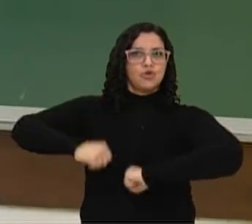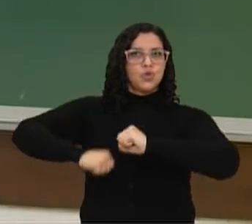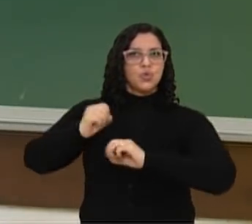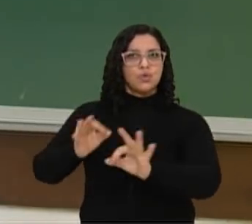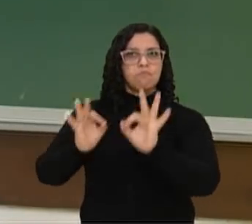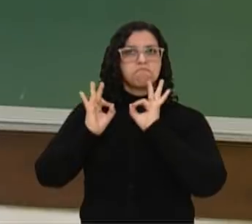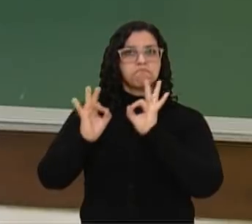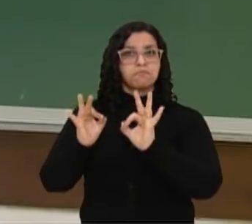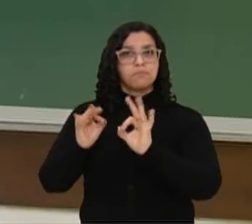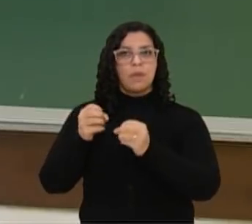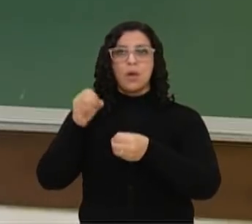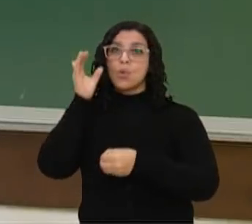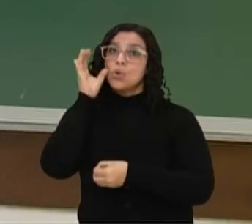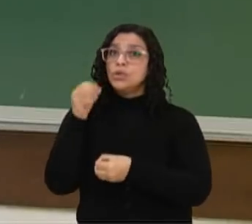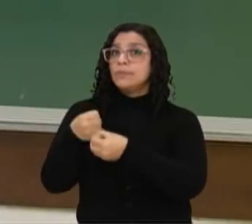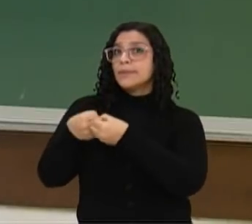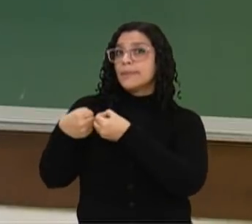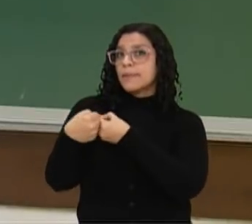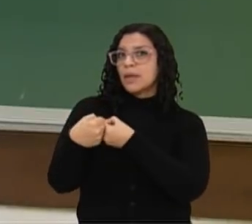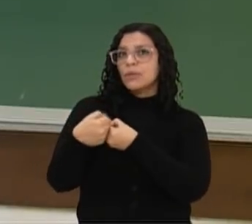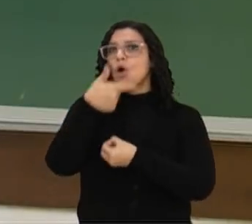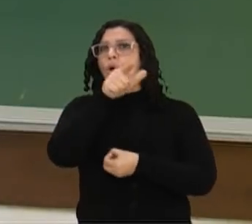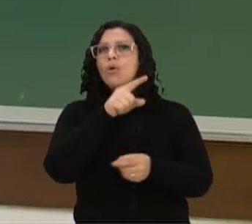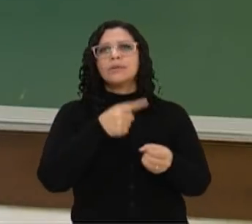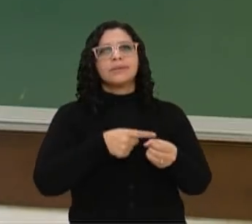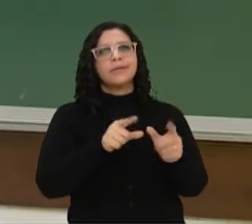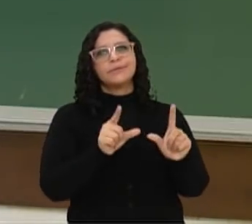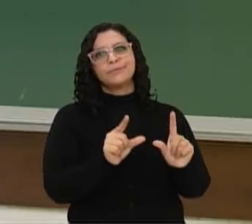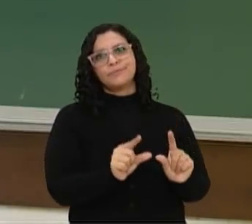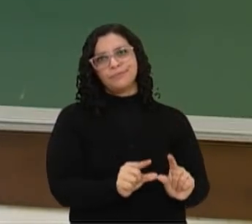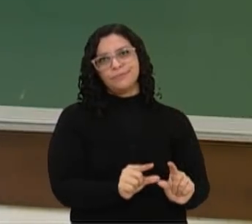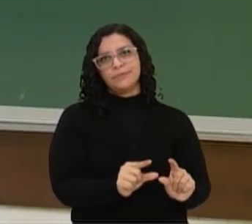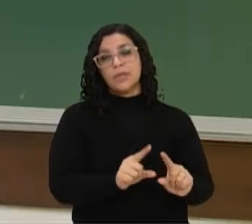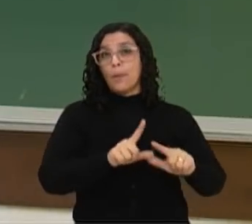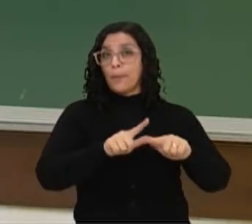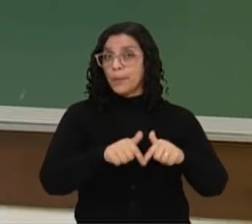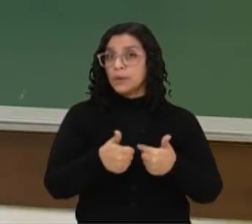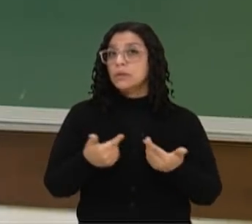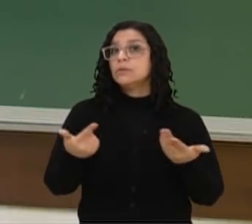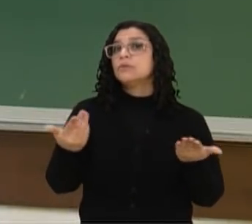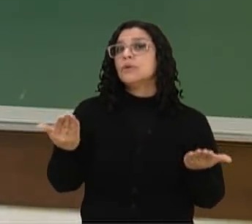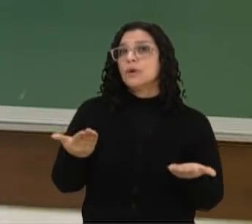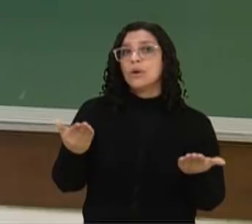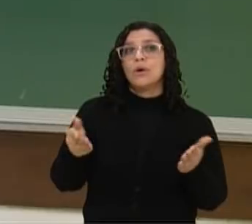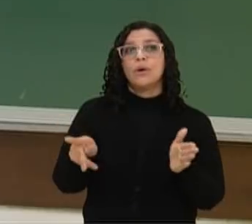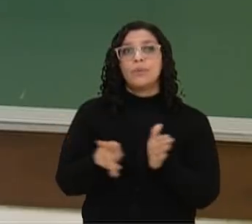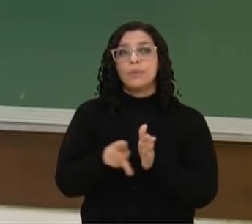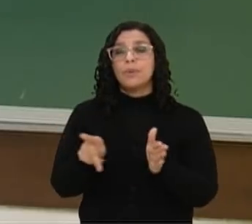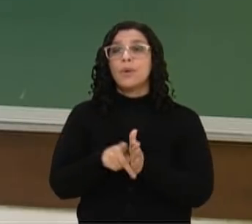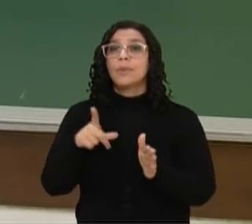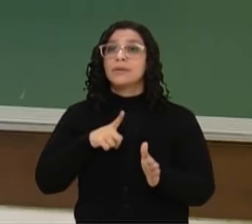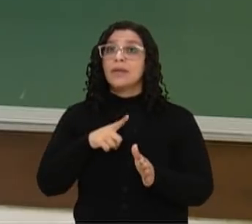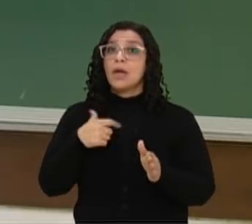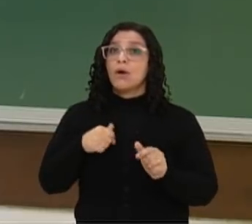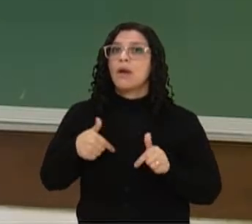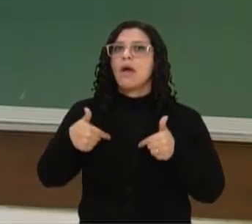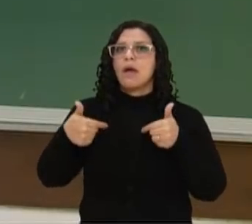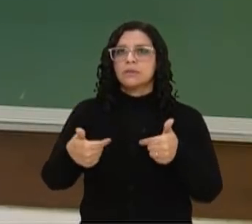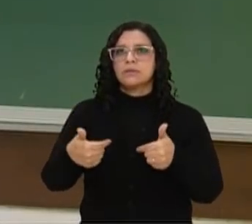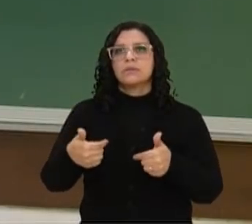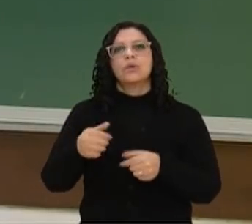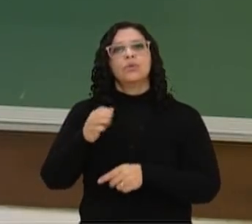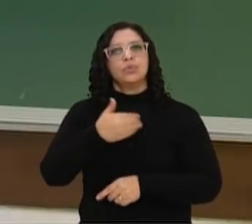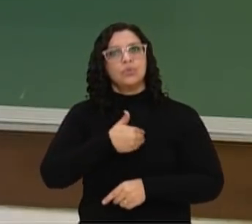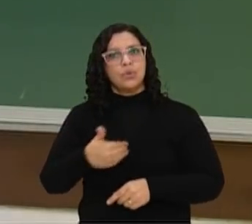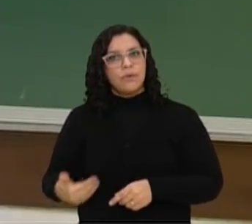ficam na região metropolitana de Curitiba, na Grande Curitiba. Isso se deve principalmente às ações do estado e